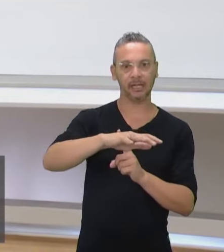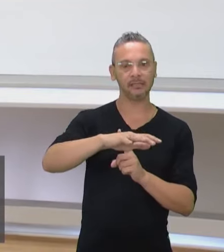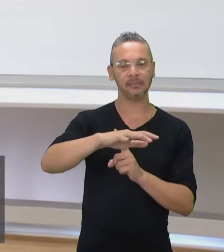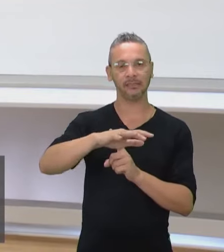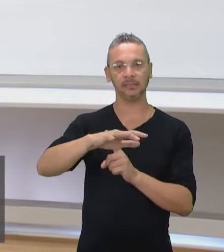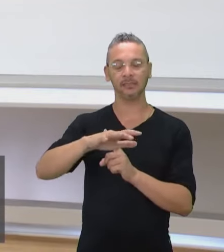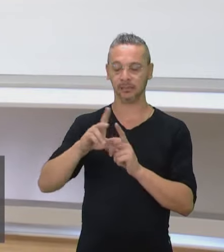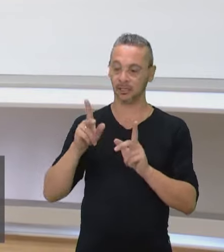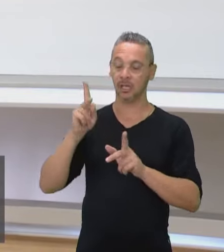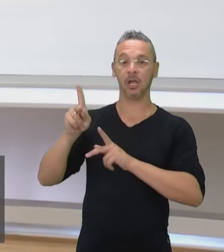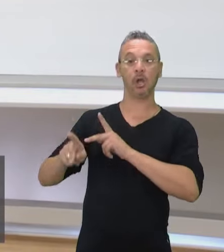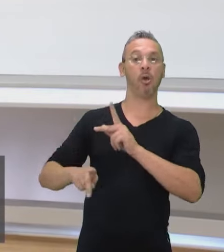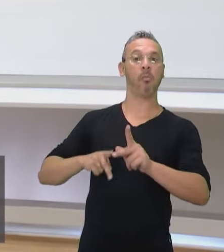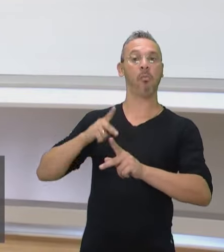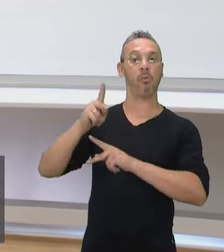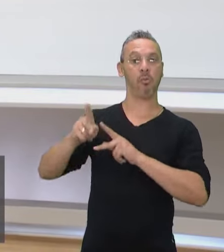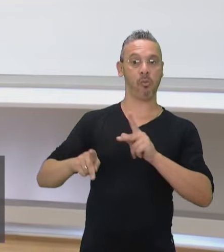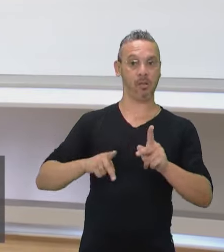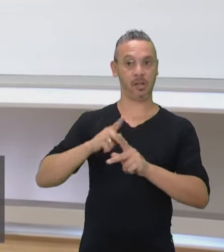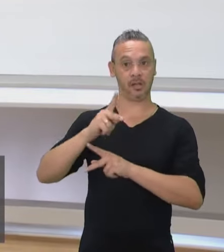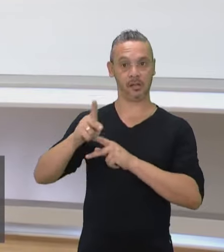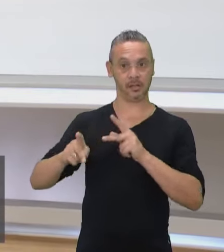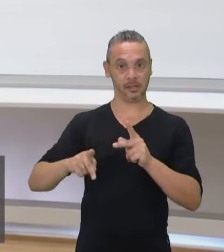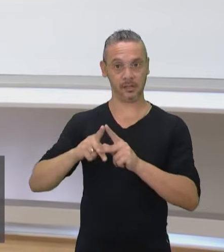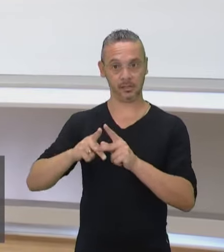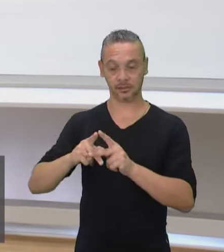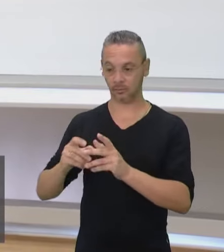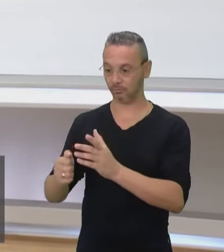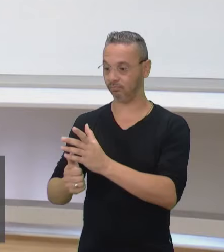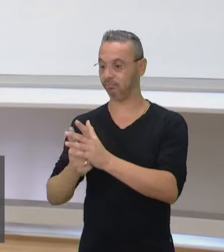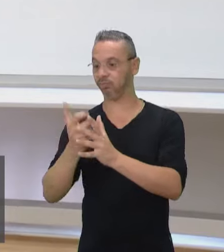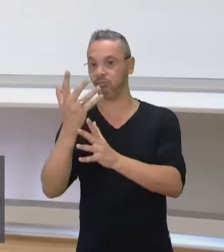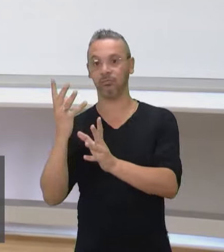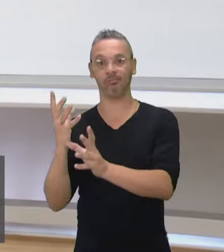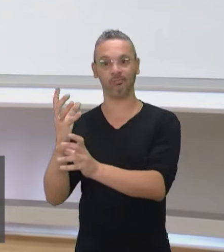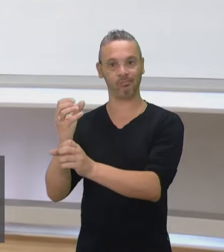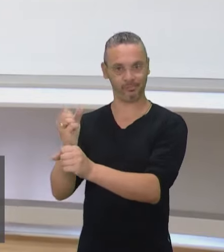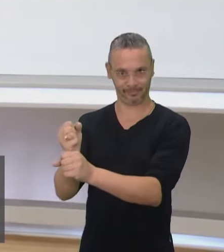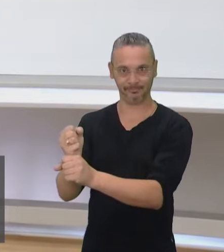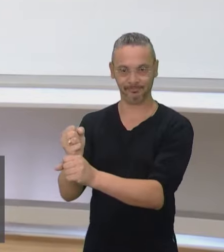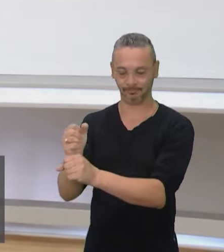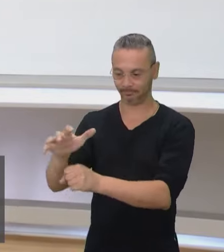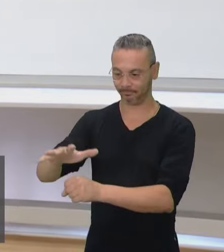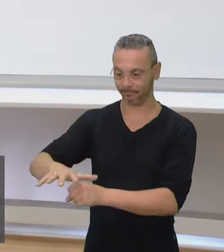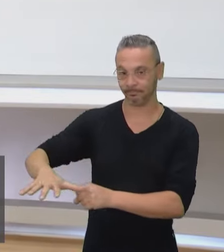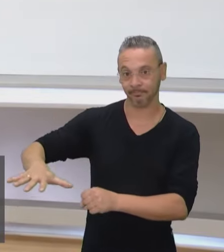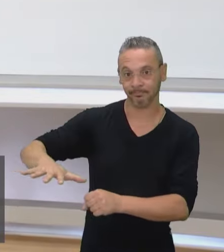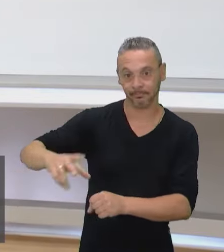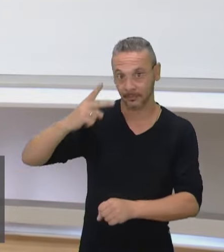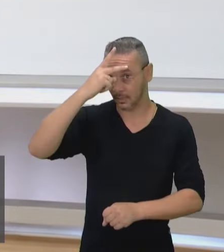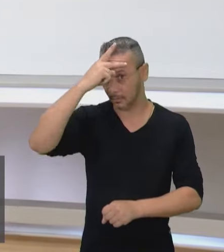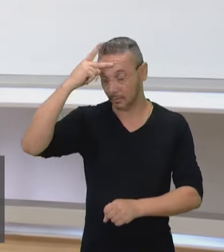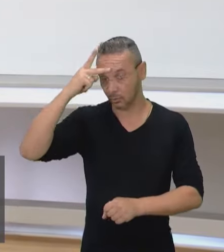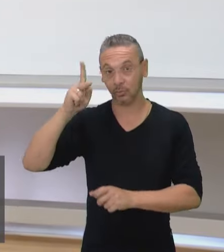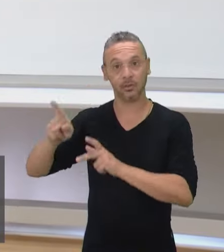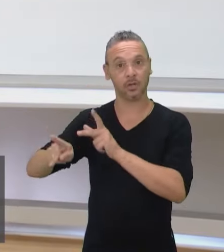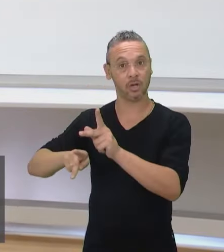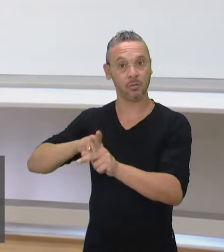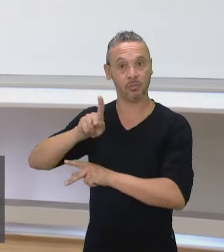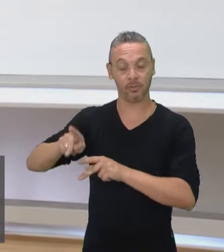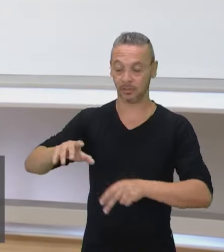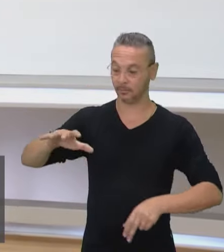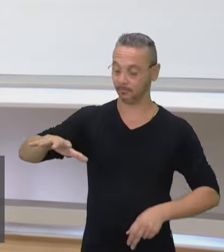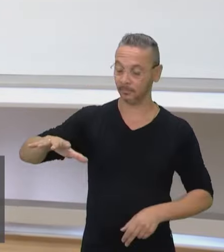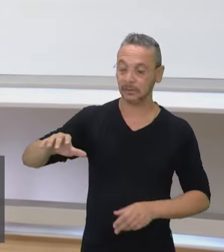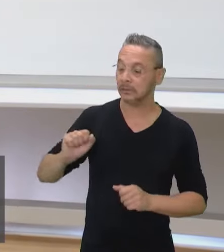uma população com um número X de habitantes, né? Dentro desses habitantes todos que existem,